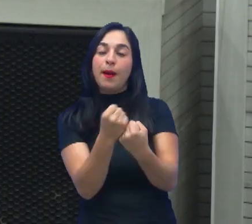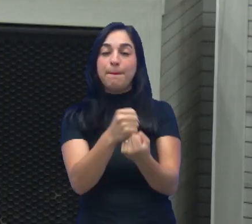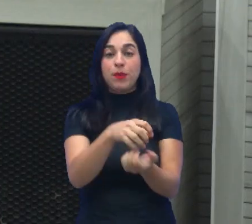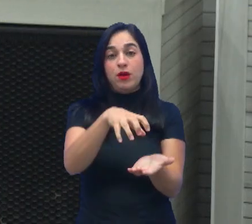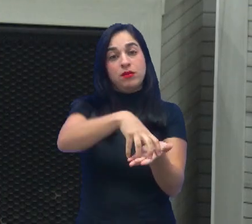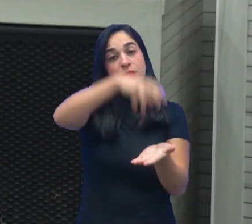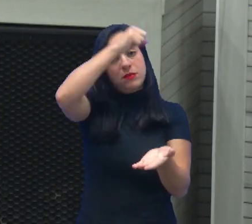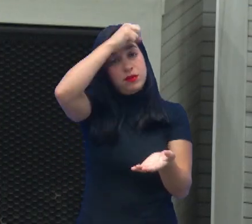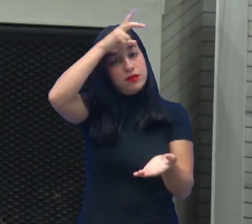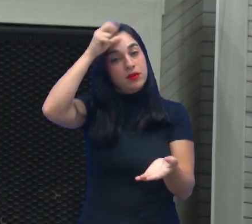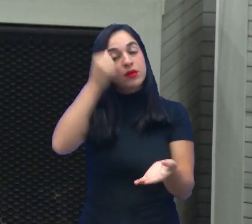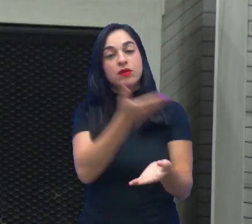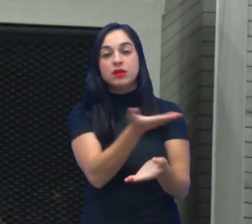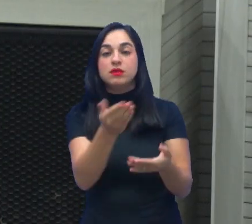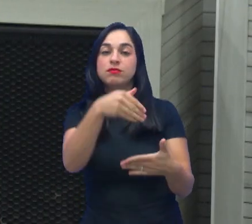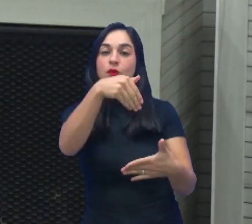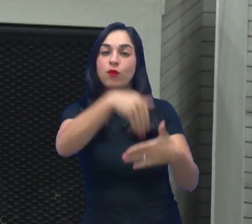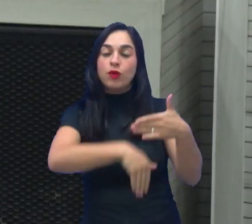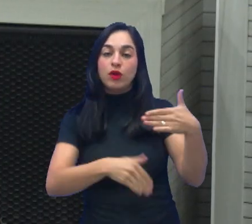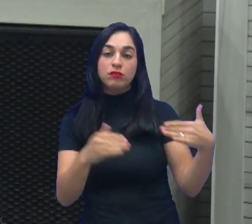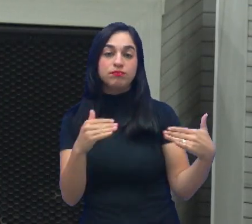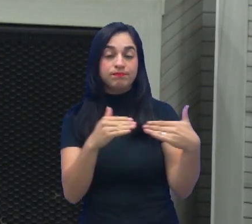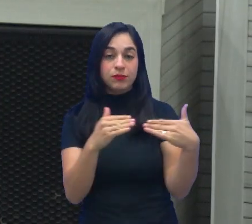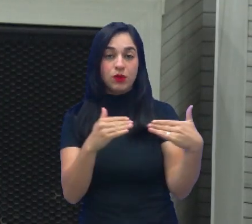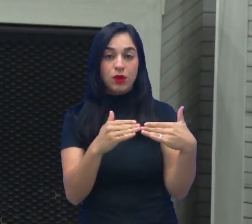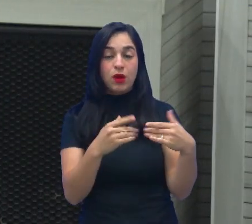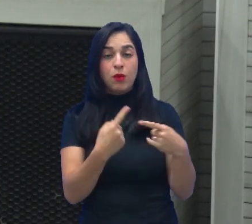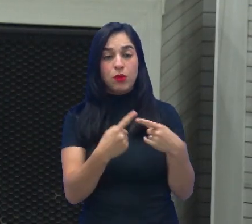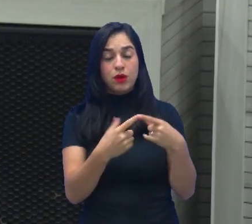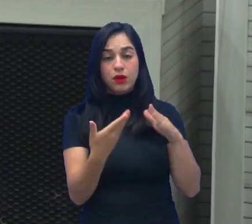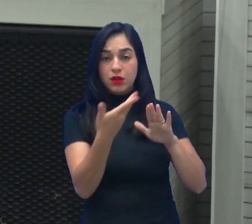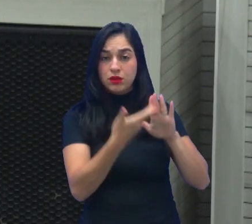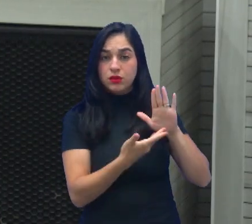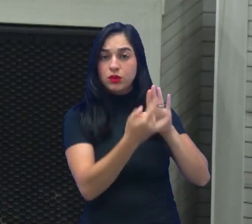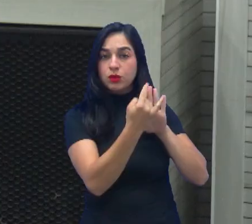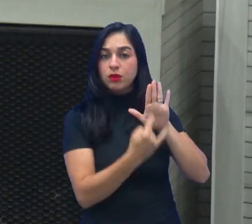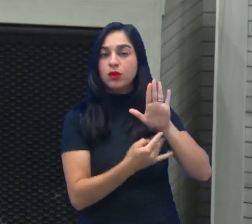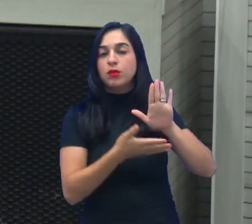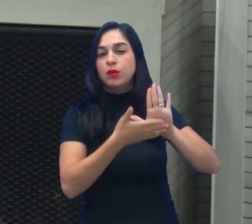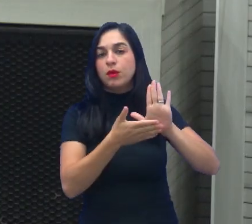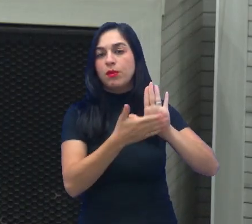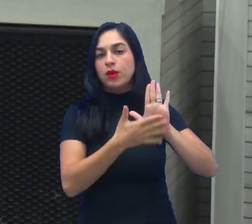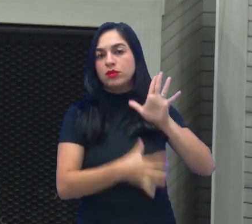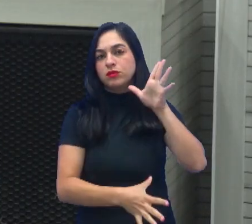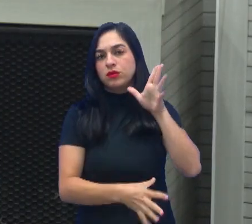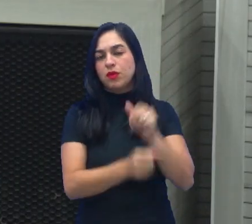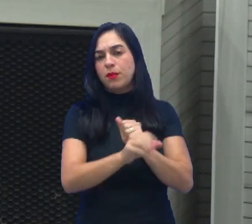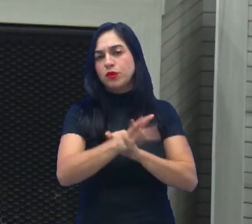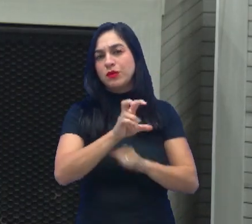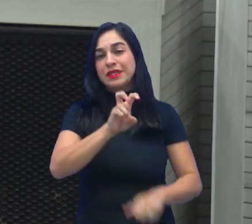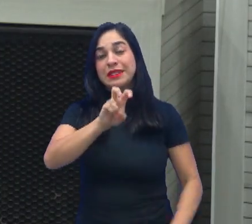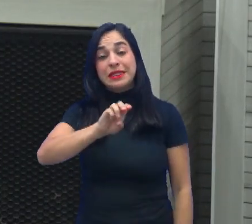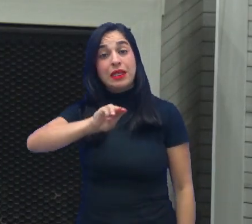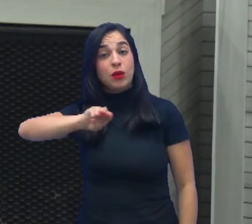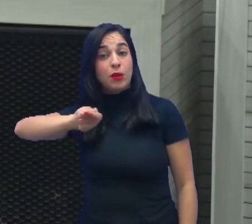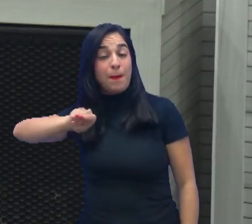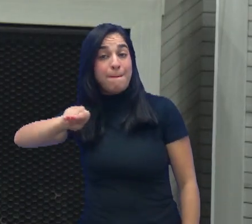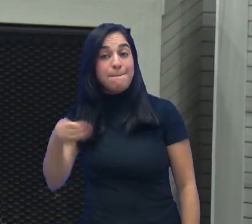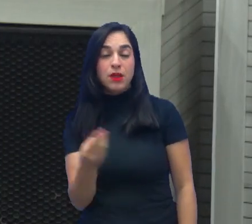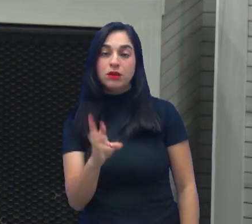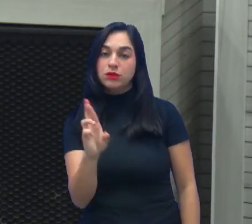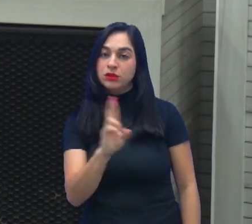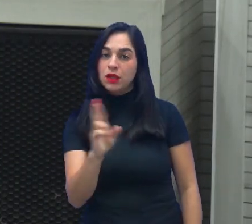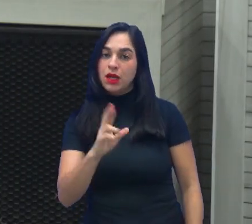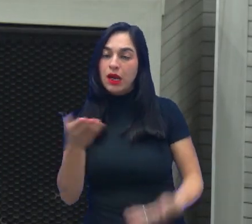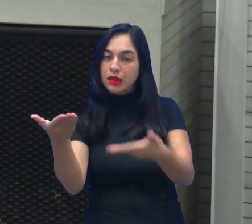favor, porque ele propõe trazer, no mínimo, 5 milhões de reais para os cofres da Prefeitura.